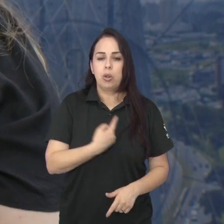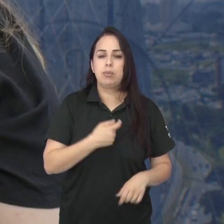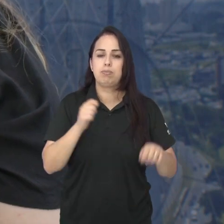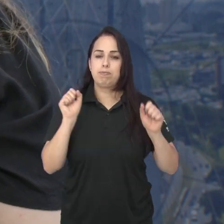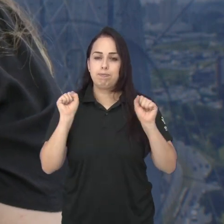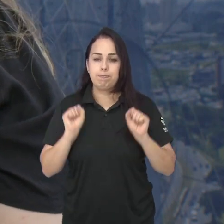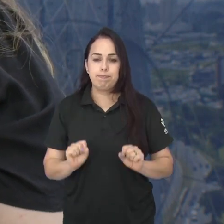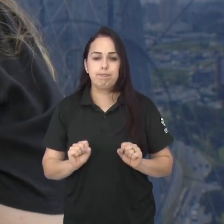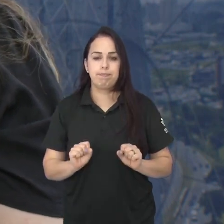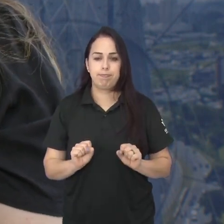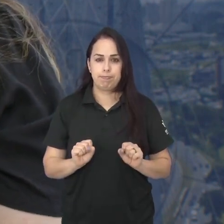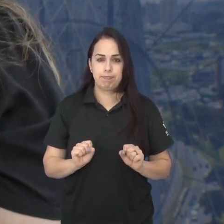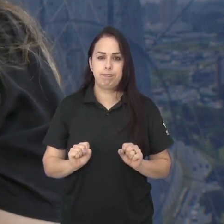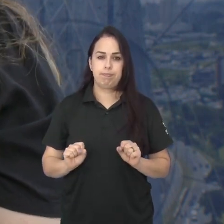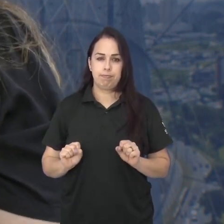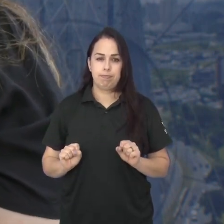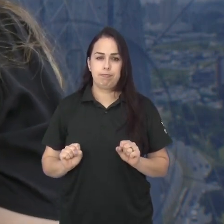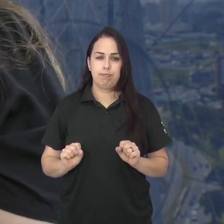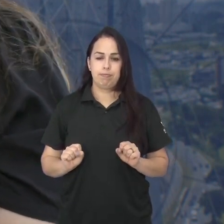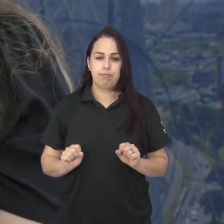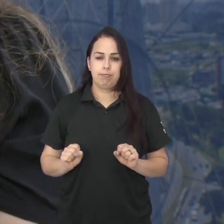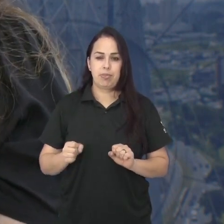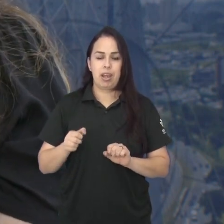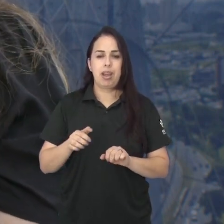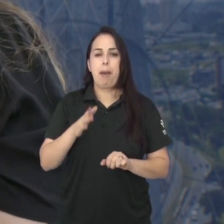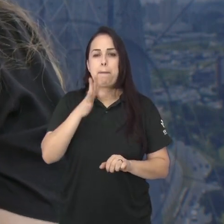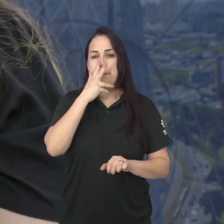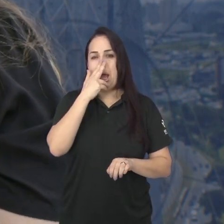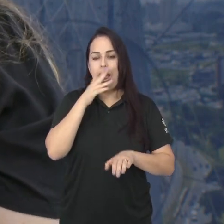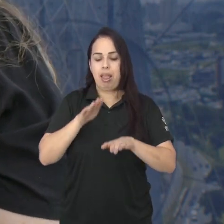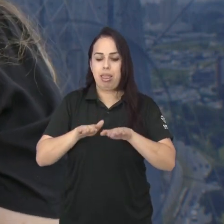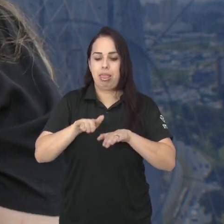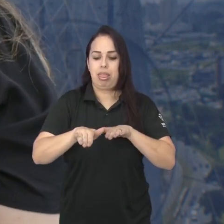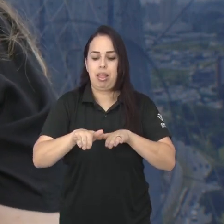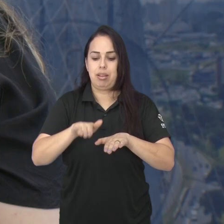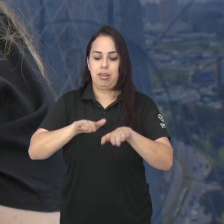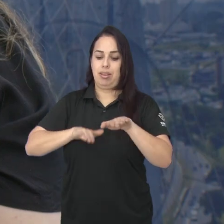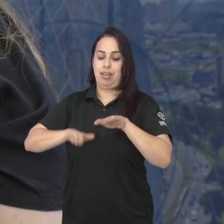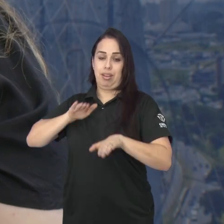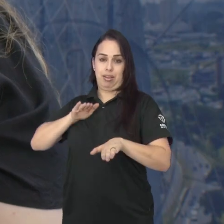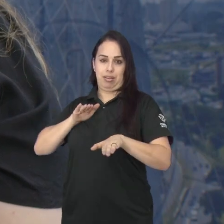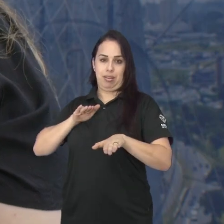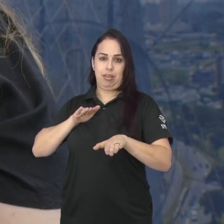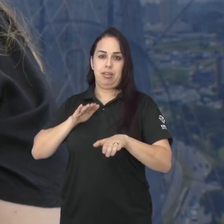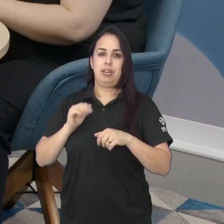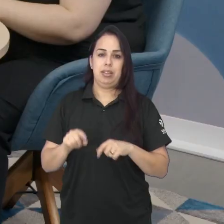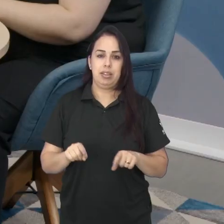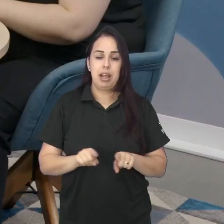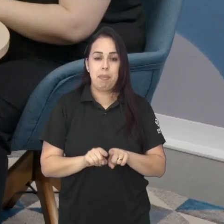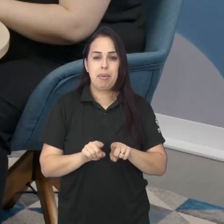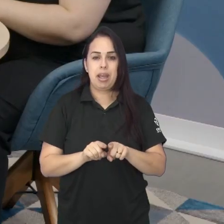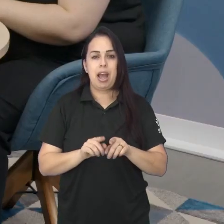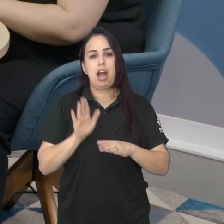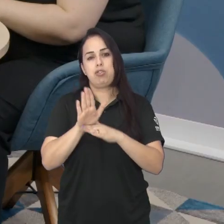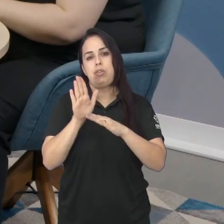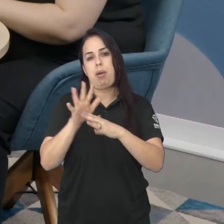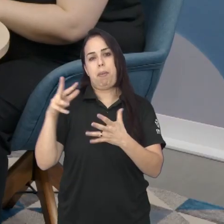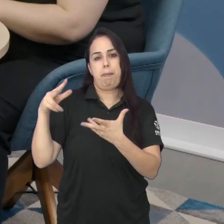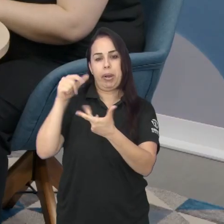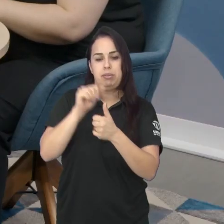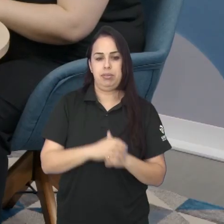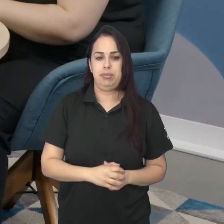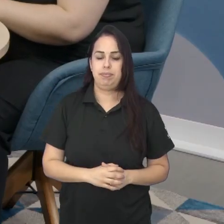possa talvez retroceder um pouco no que a gente já ocasionou para o planeta. Gostaria de